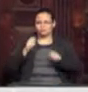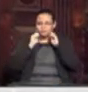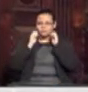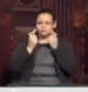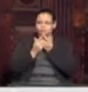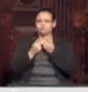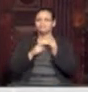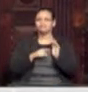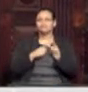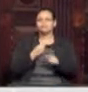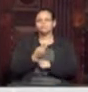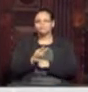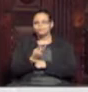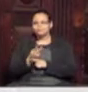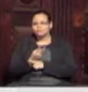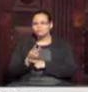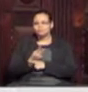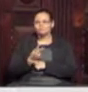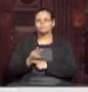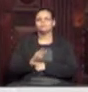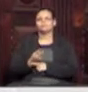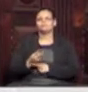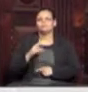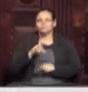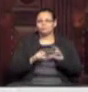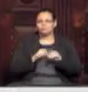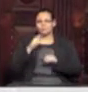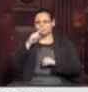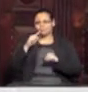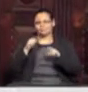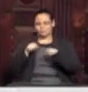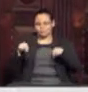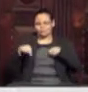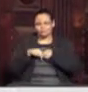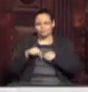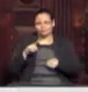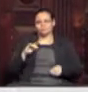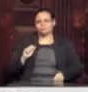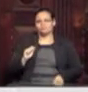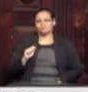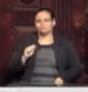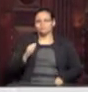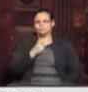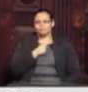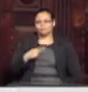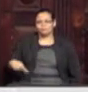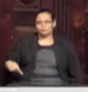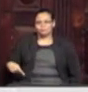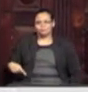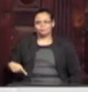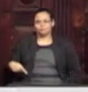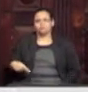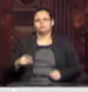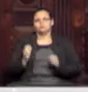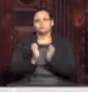apreensão na sala da presidência e no gabinete do presidente da Assembleia Legislativa, Jorge Pisciani.